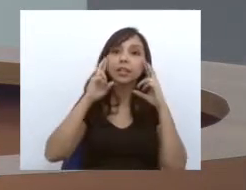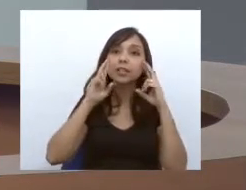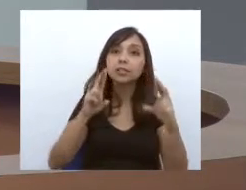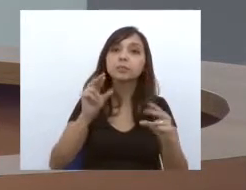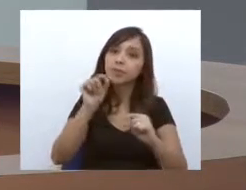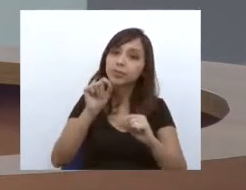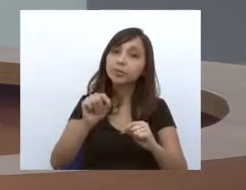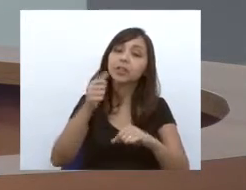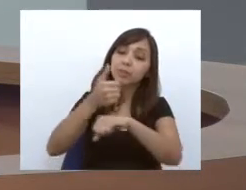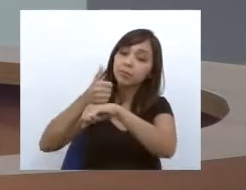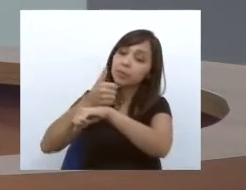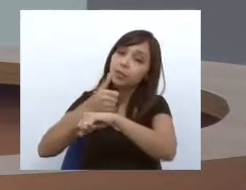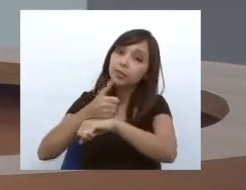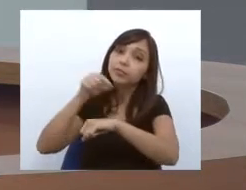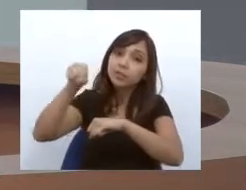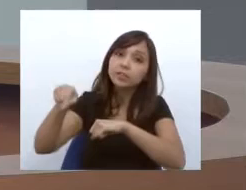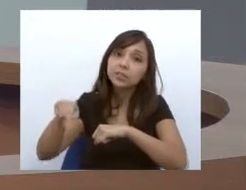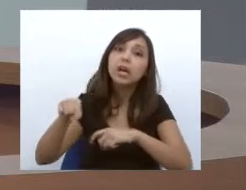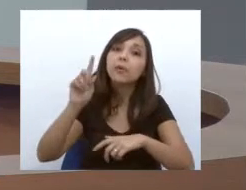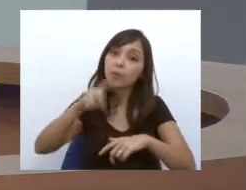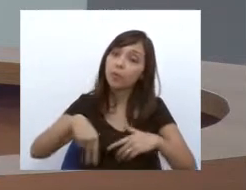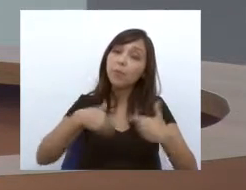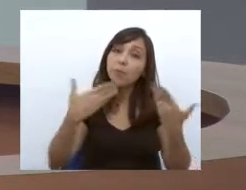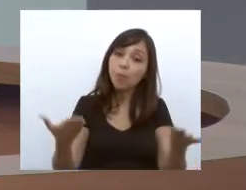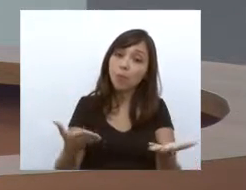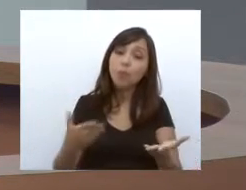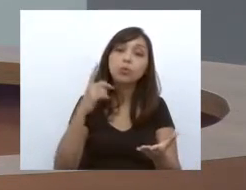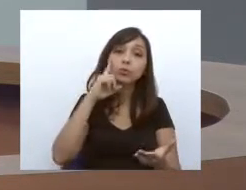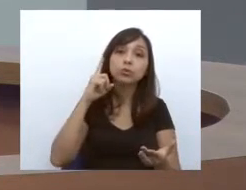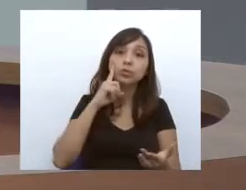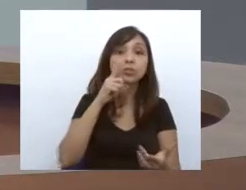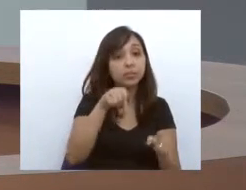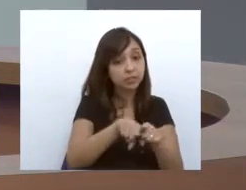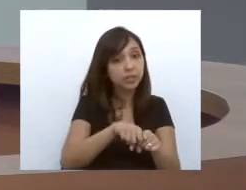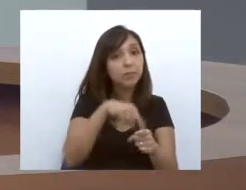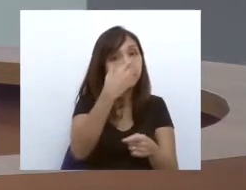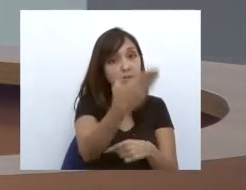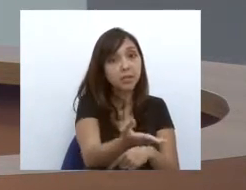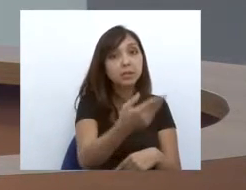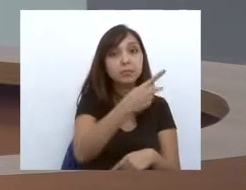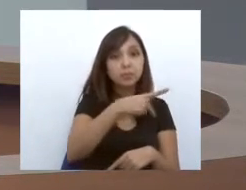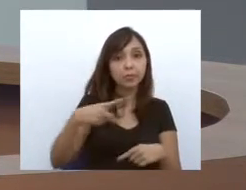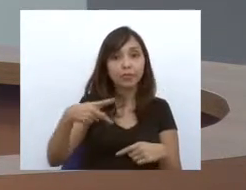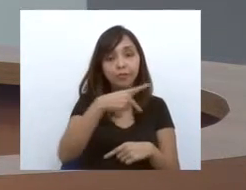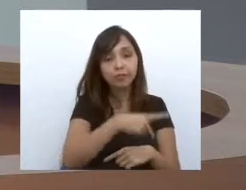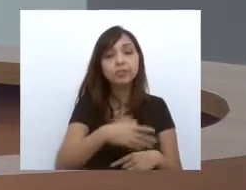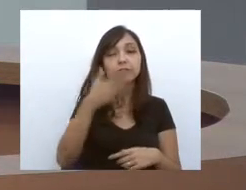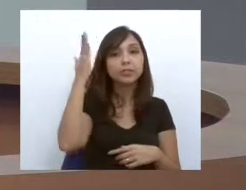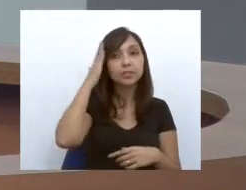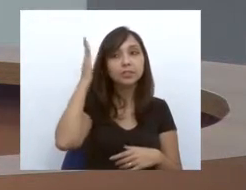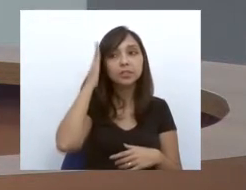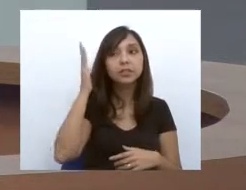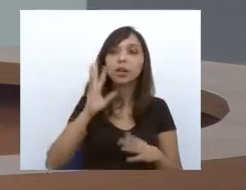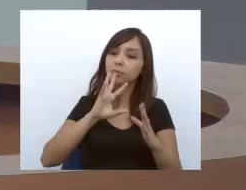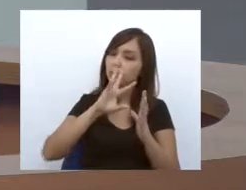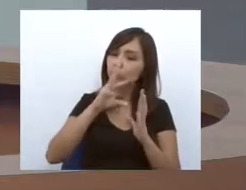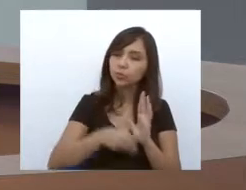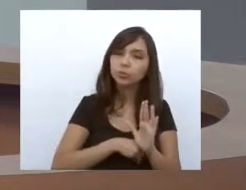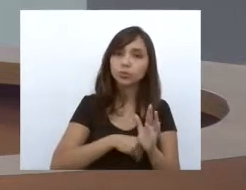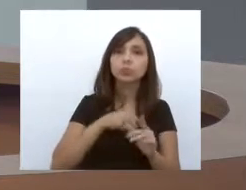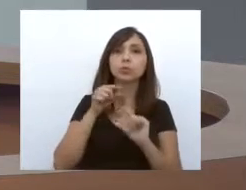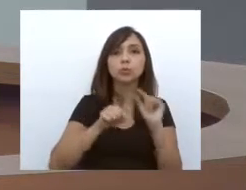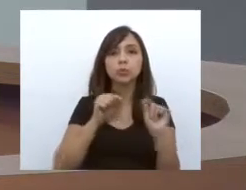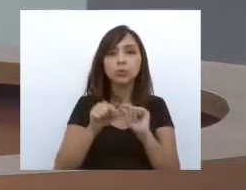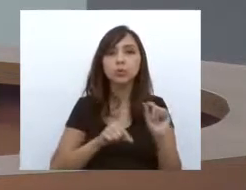respeito a uma categoria profissional da qual, inclusive, o senhor é parte e sabe de tudo o que